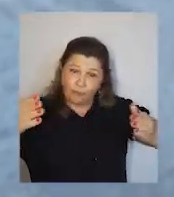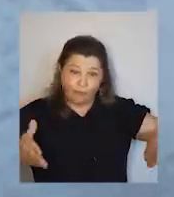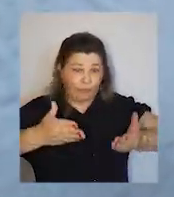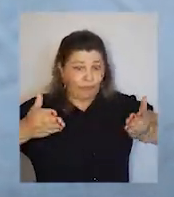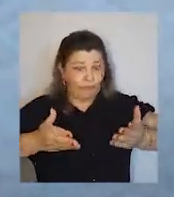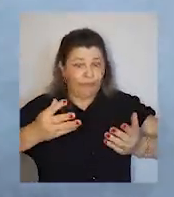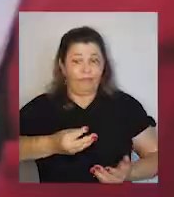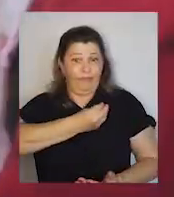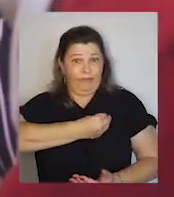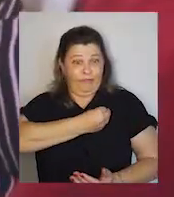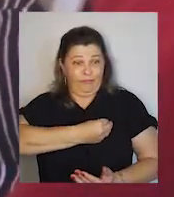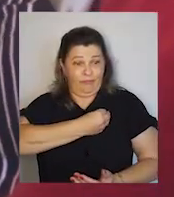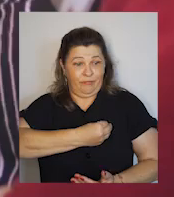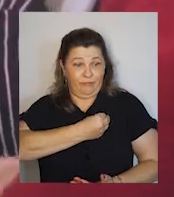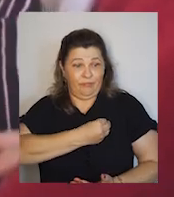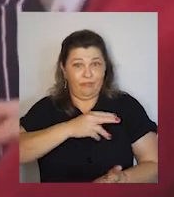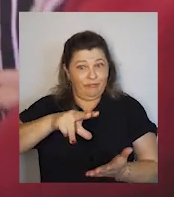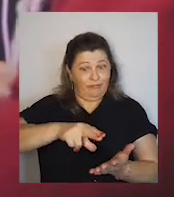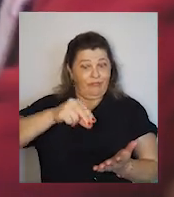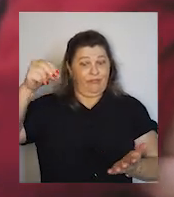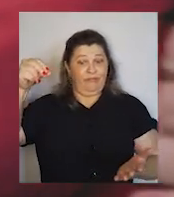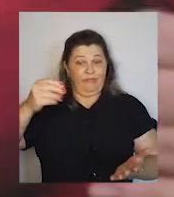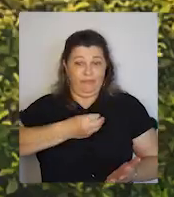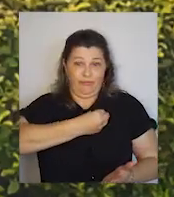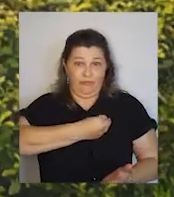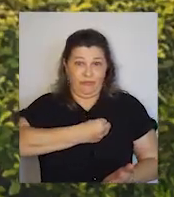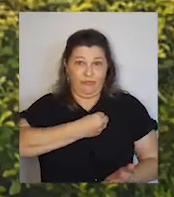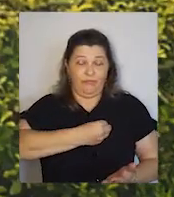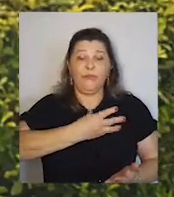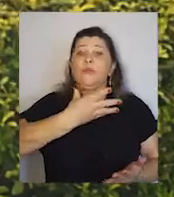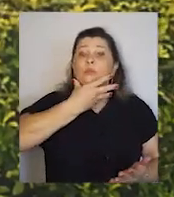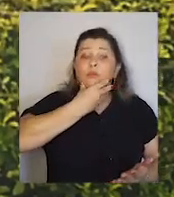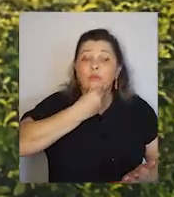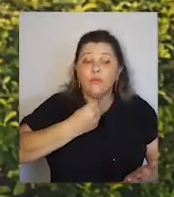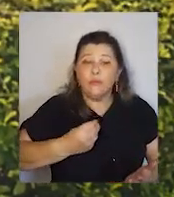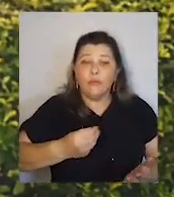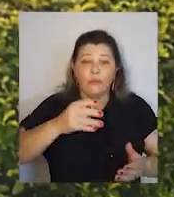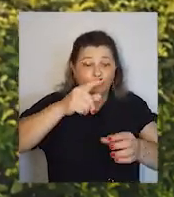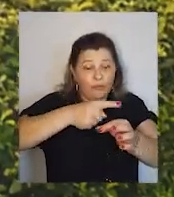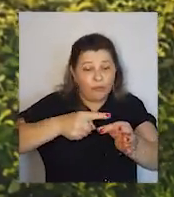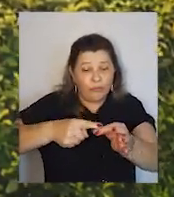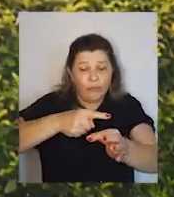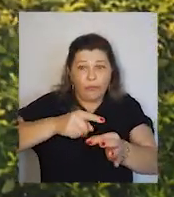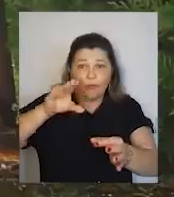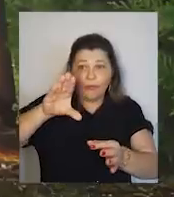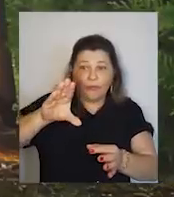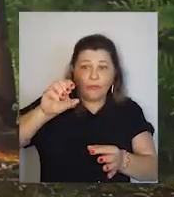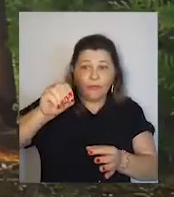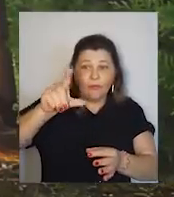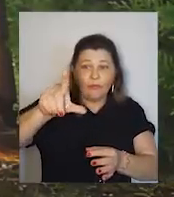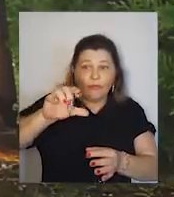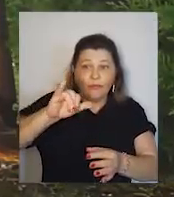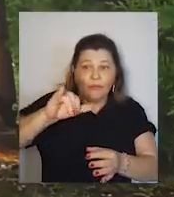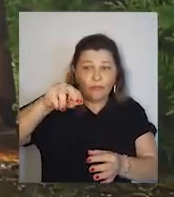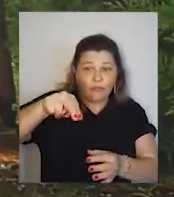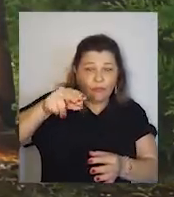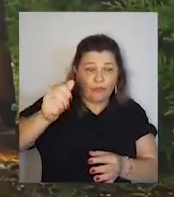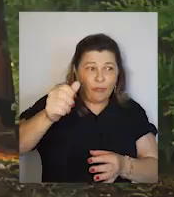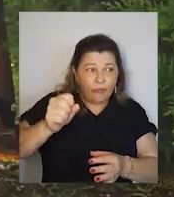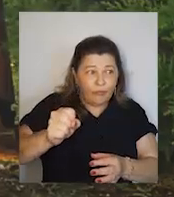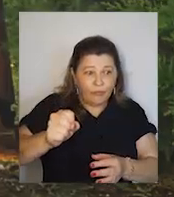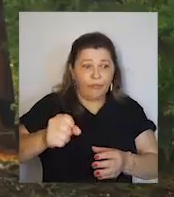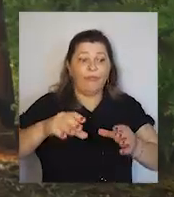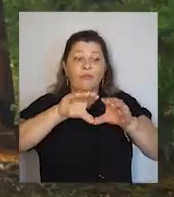de vida parecem salvar vidas masculinas em Colinas, impactando direta e positivamente em suas famílias